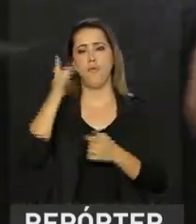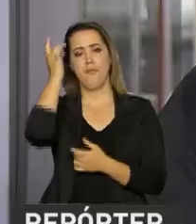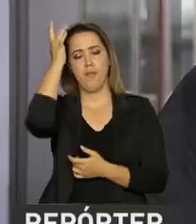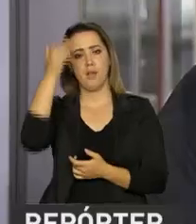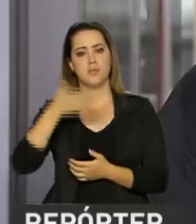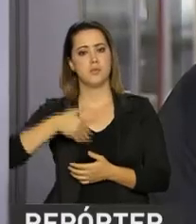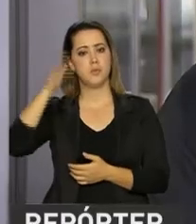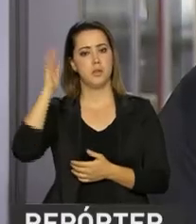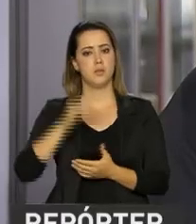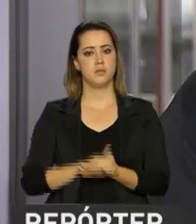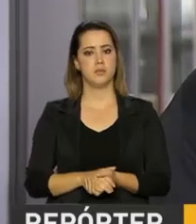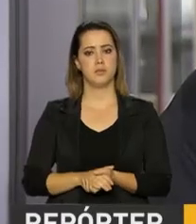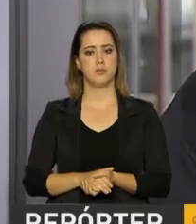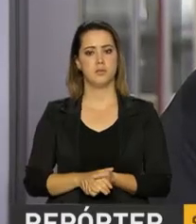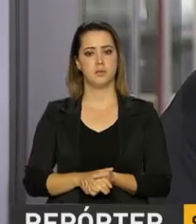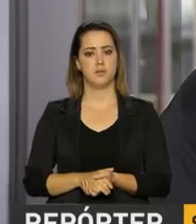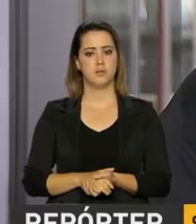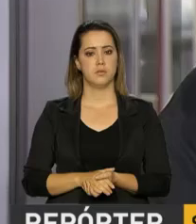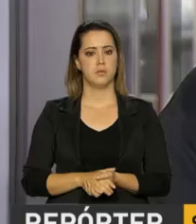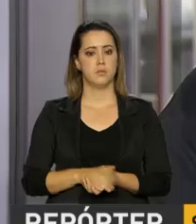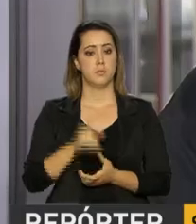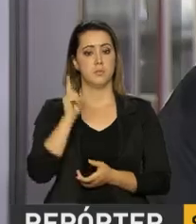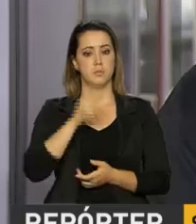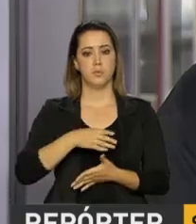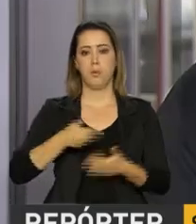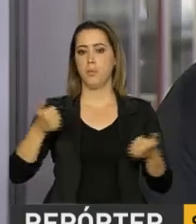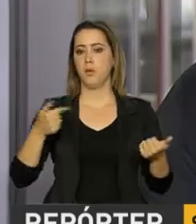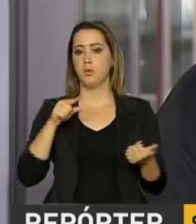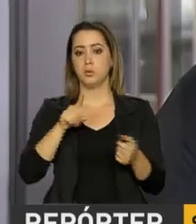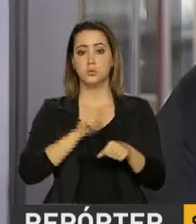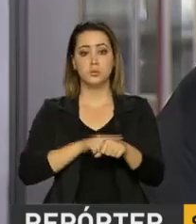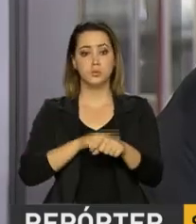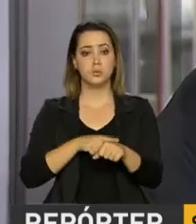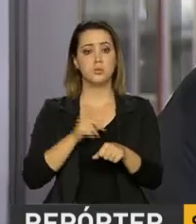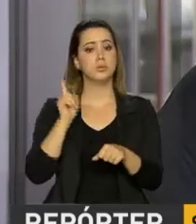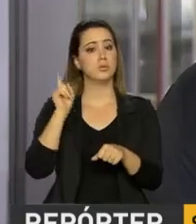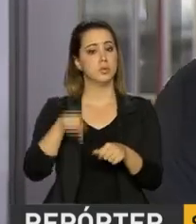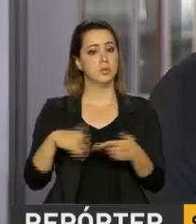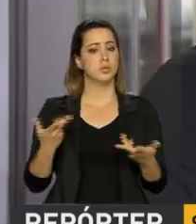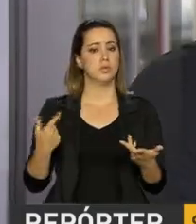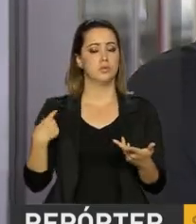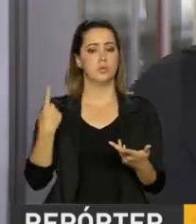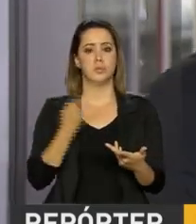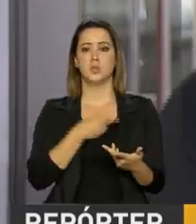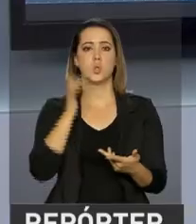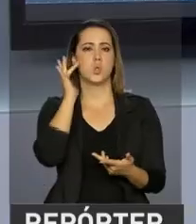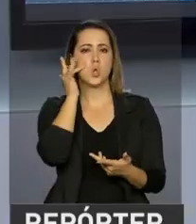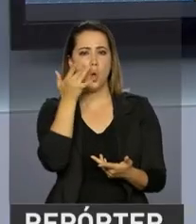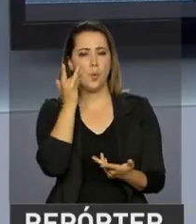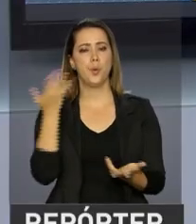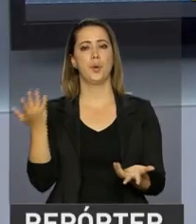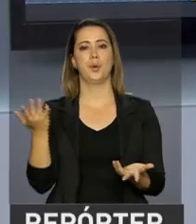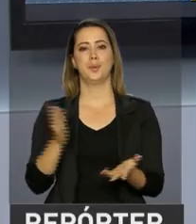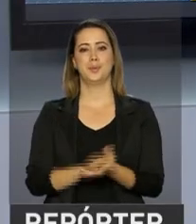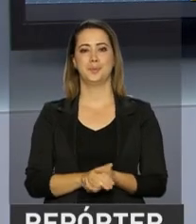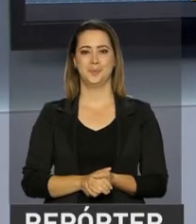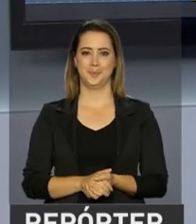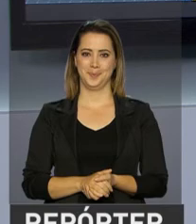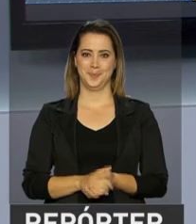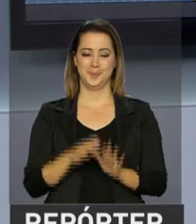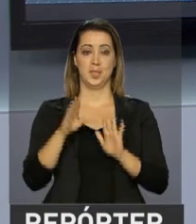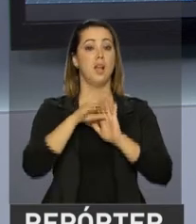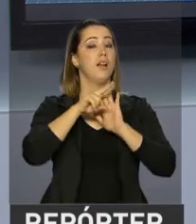pode entrar bastante o tempo nosso tempo é urgente euro as